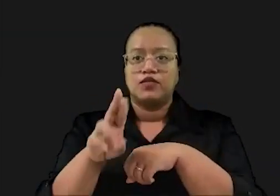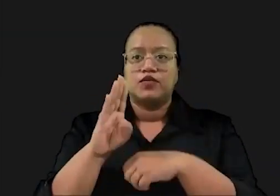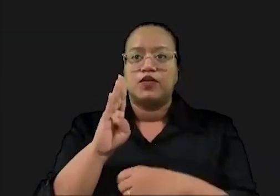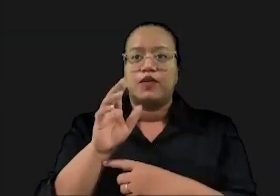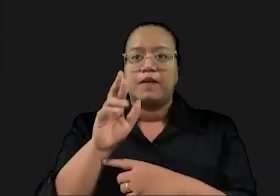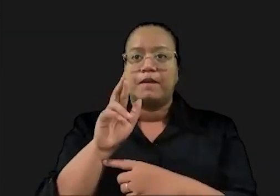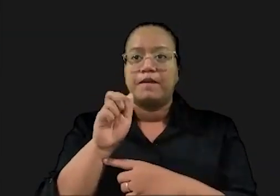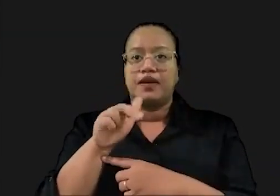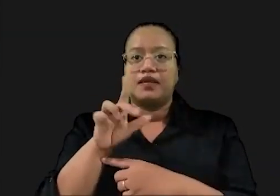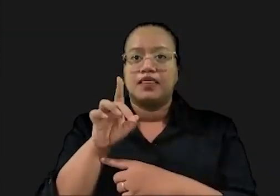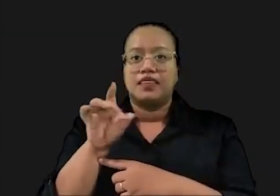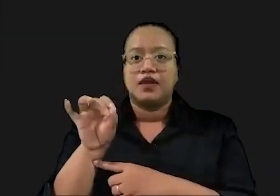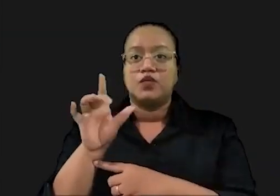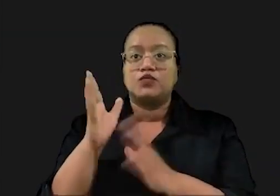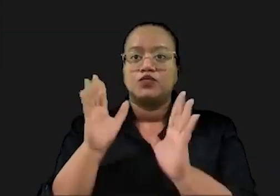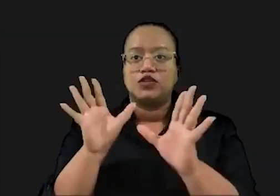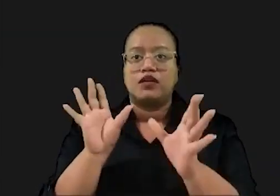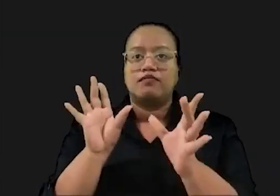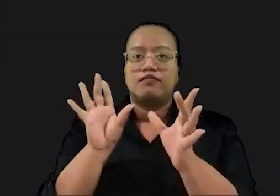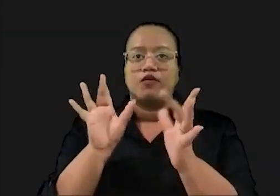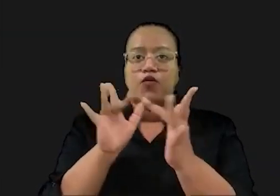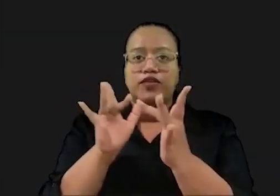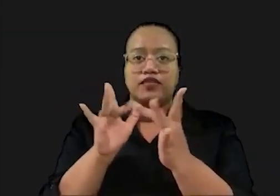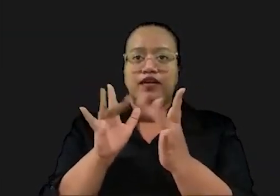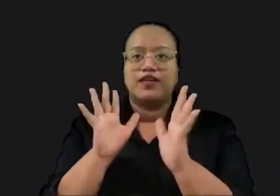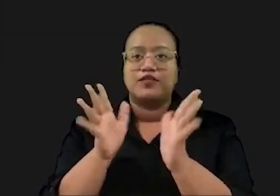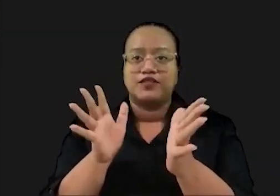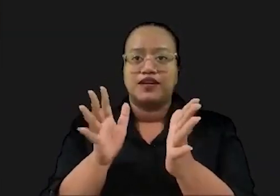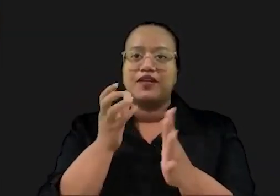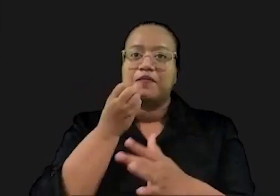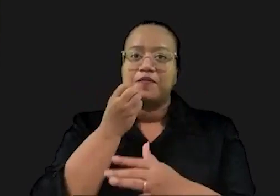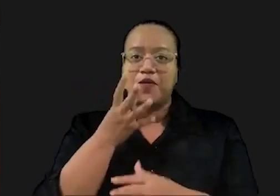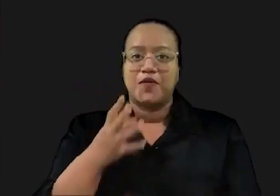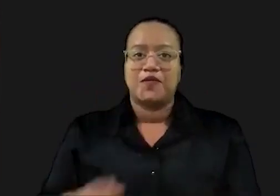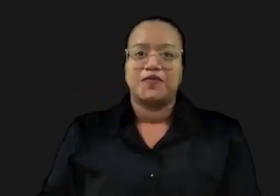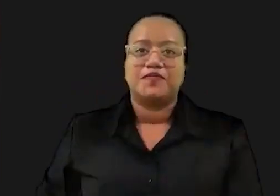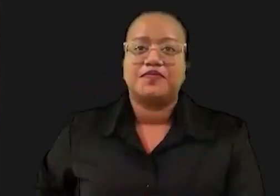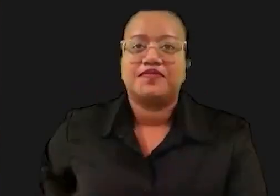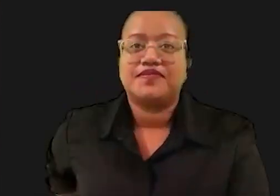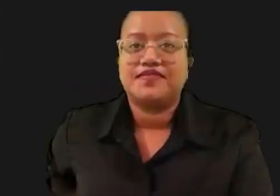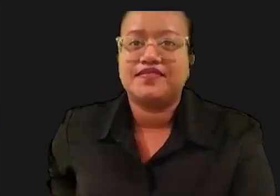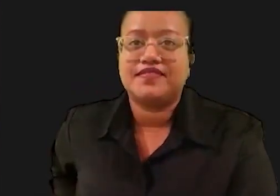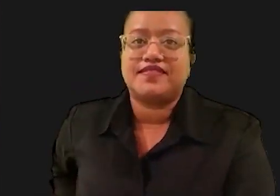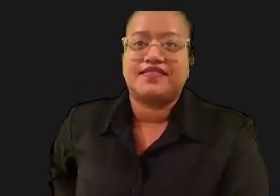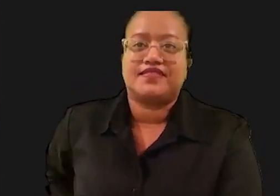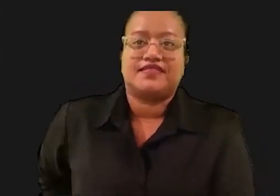Estou. Ah, que bom. Olha, como se eu tivesse acesso, né, à liberdade